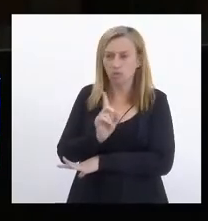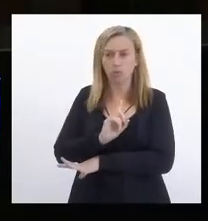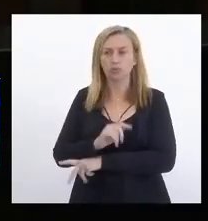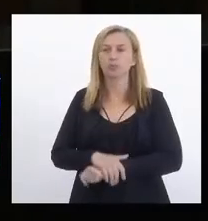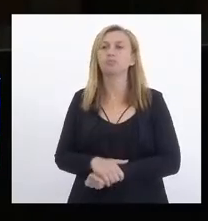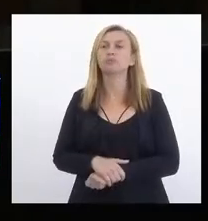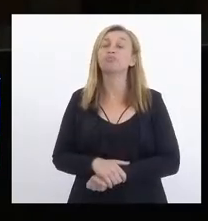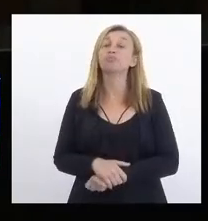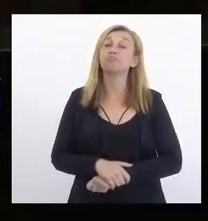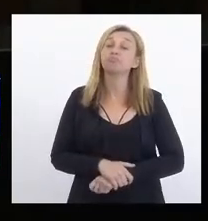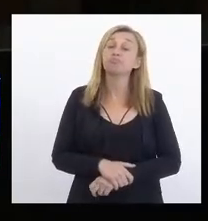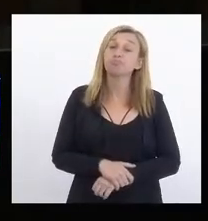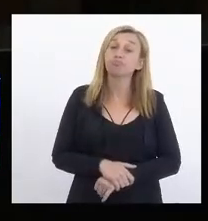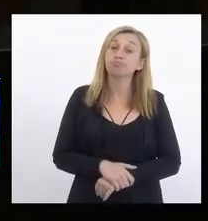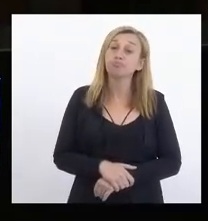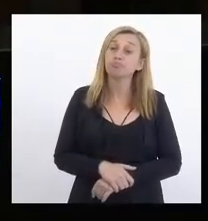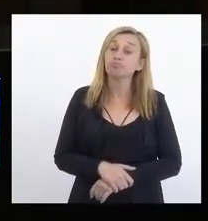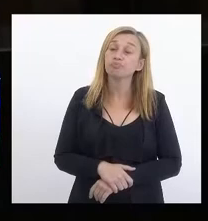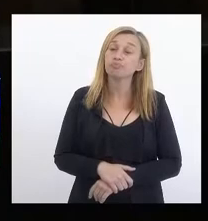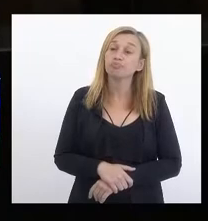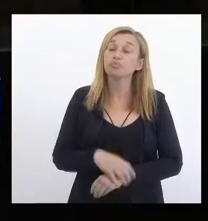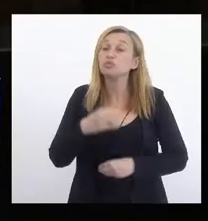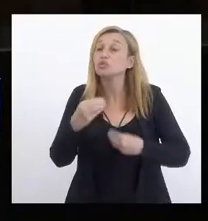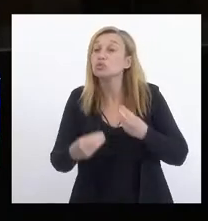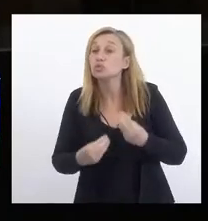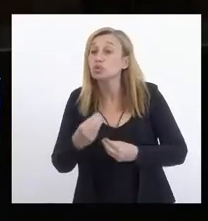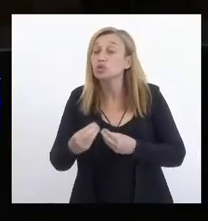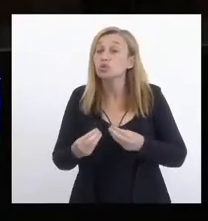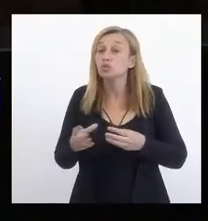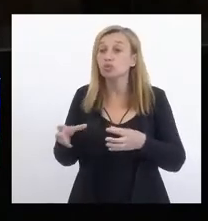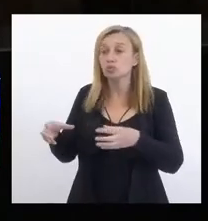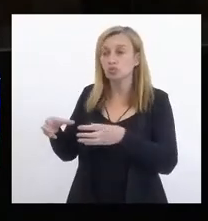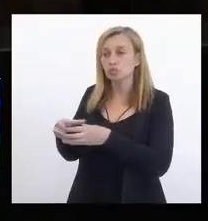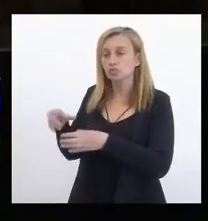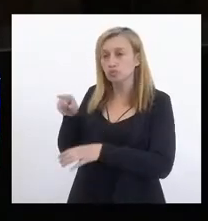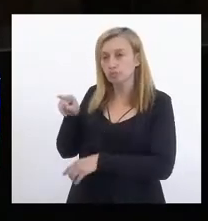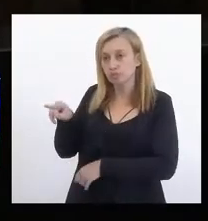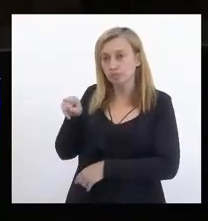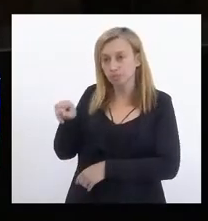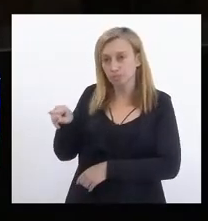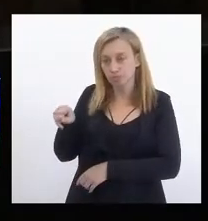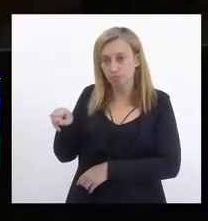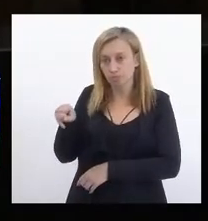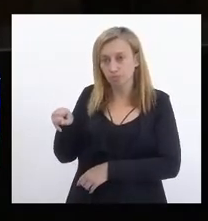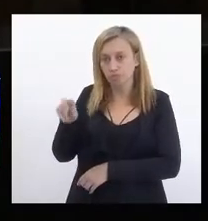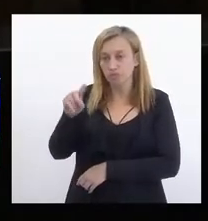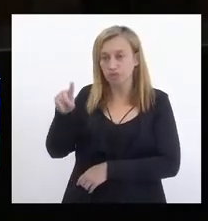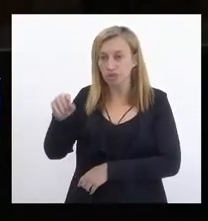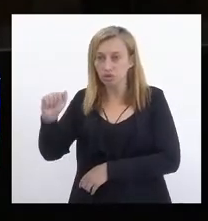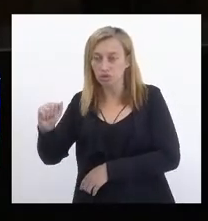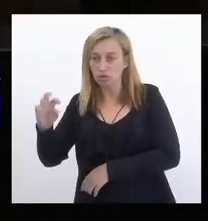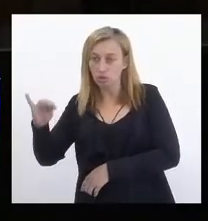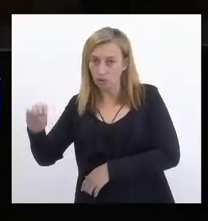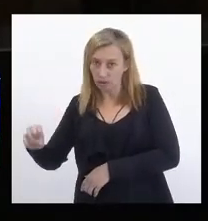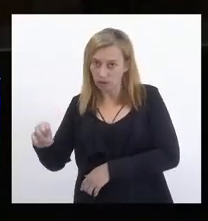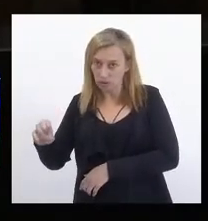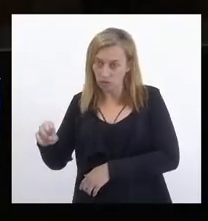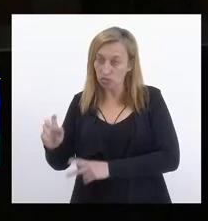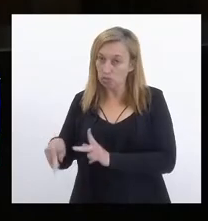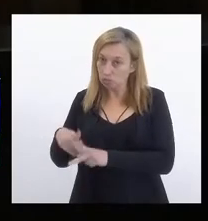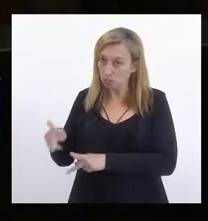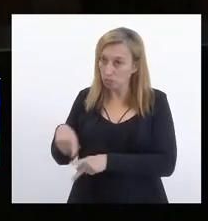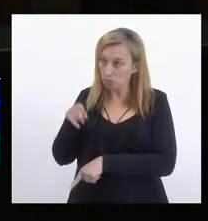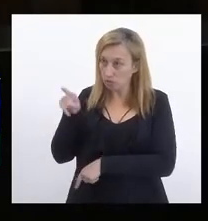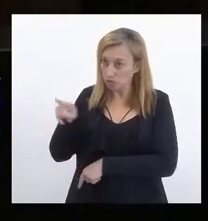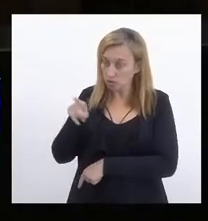alguma. É como que aquela população da Zona Oeste, população essa